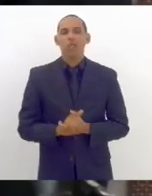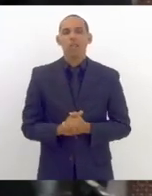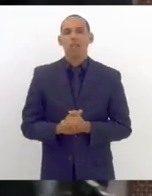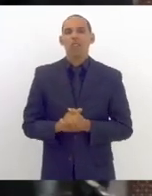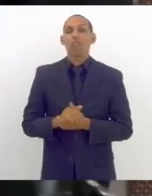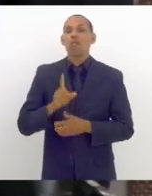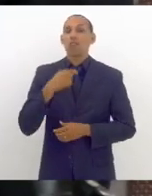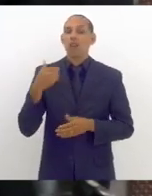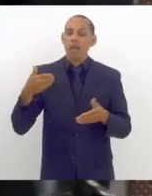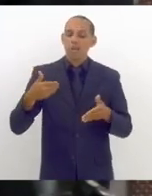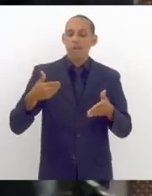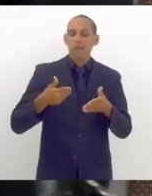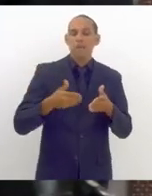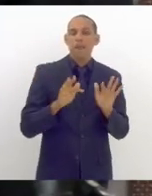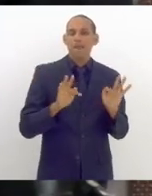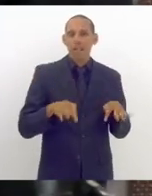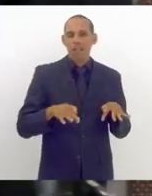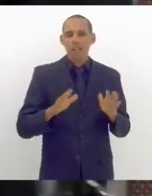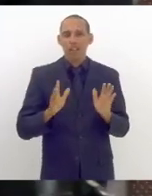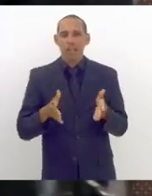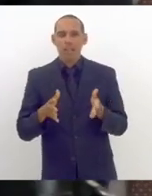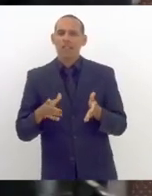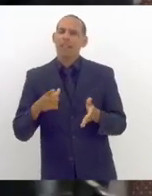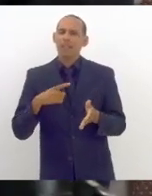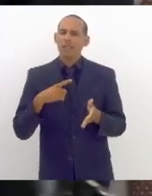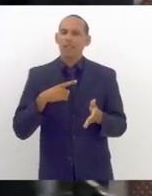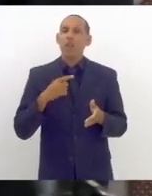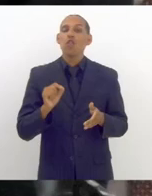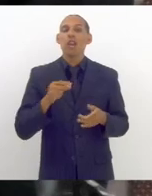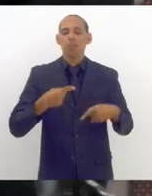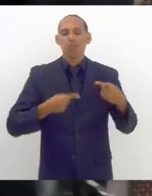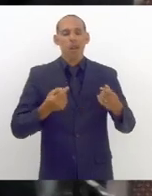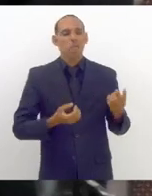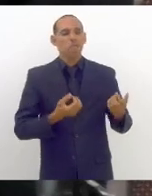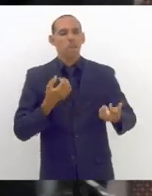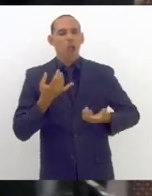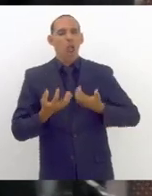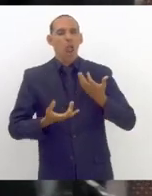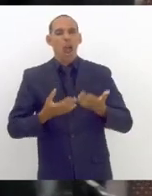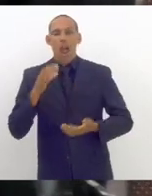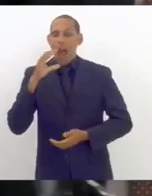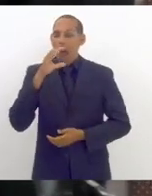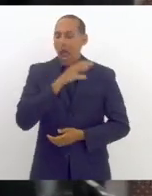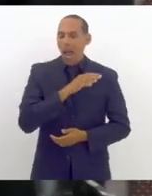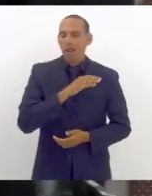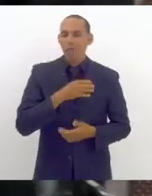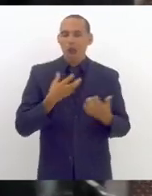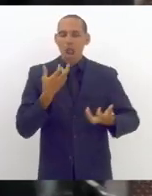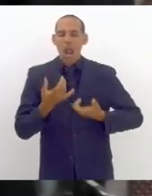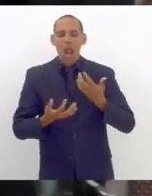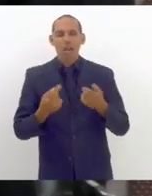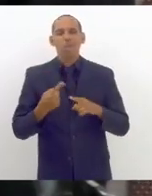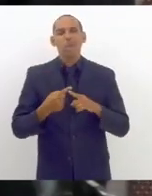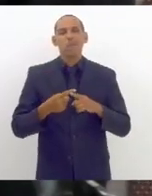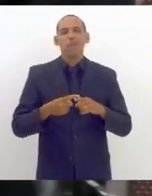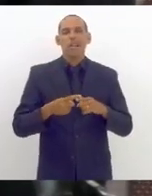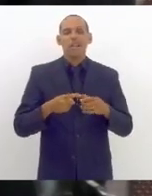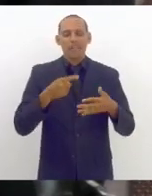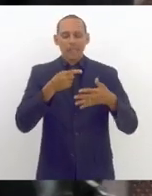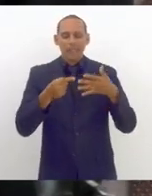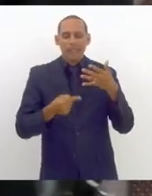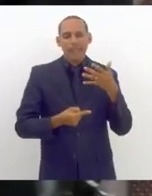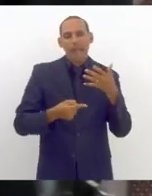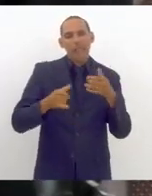por óbvio que há uma caloramento das discussões com maior presença com maior discussão com outros argumentos com outras teses